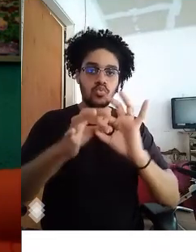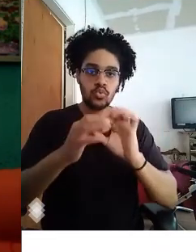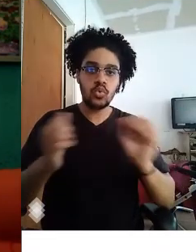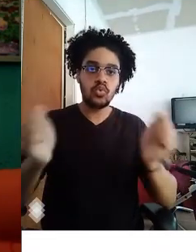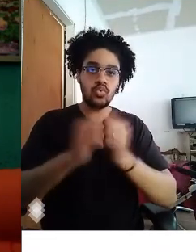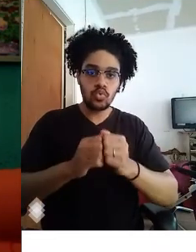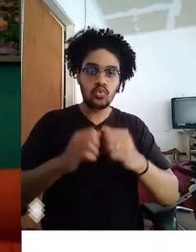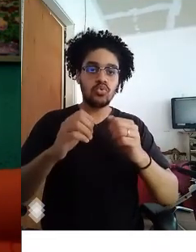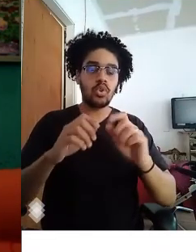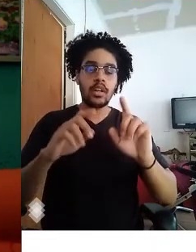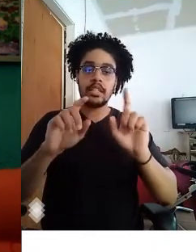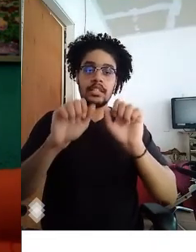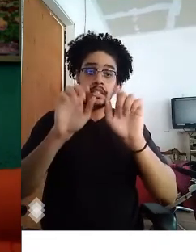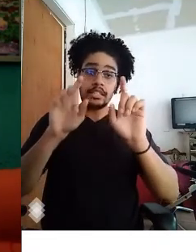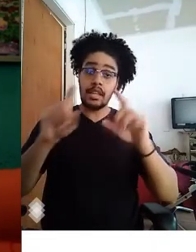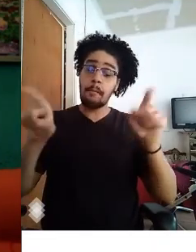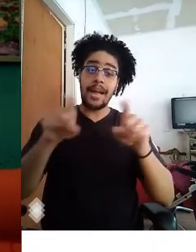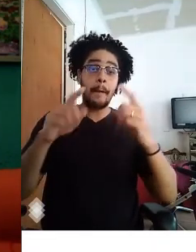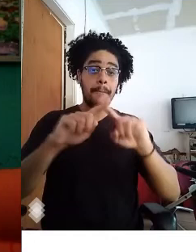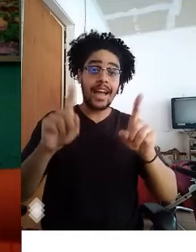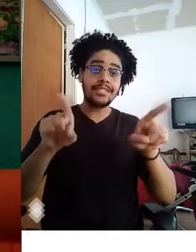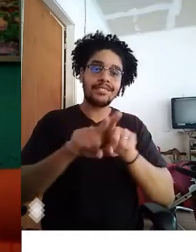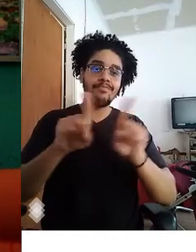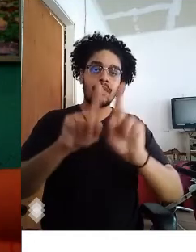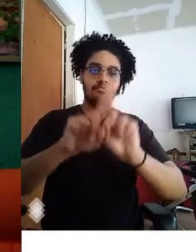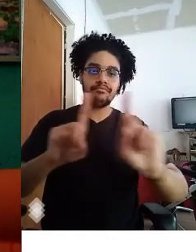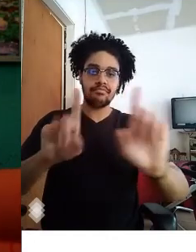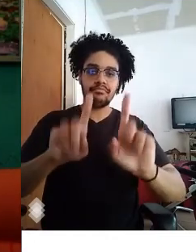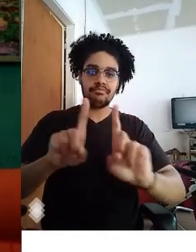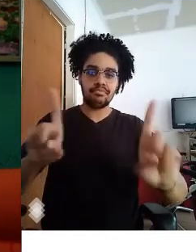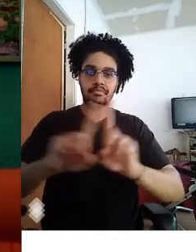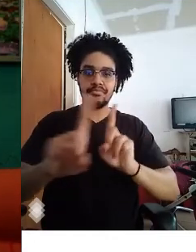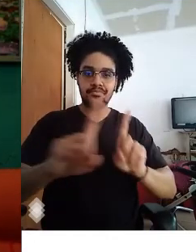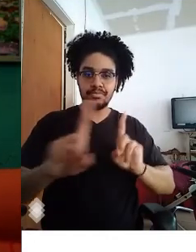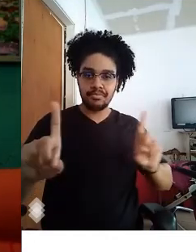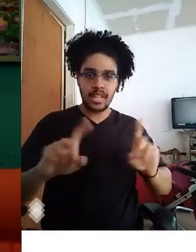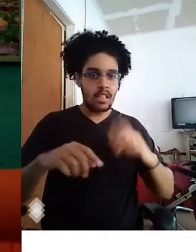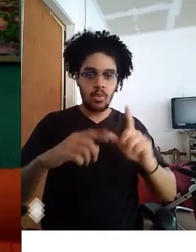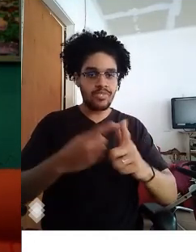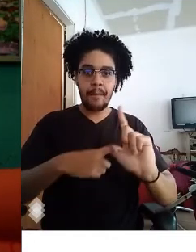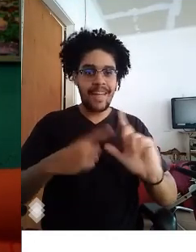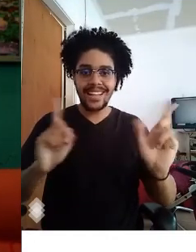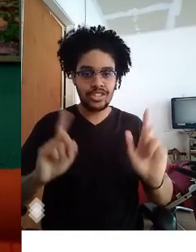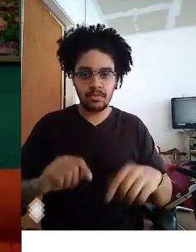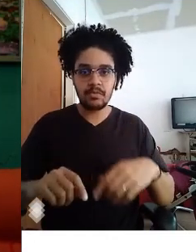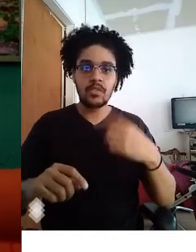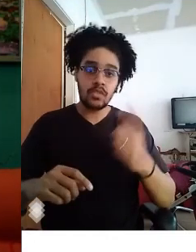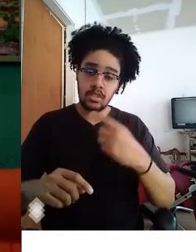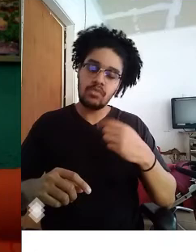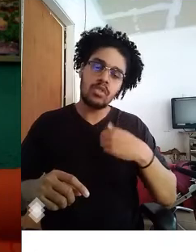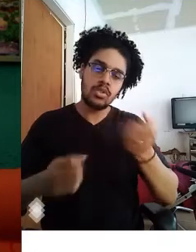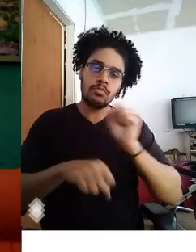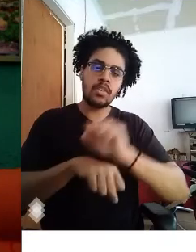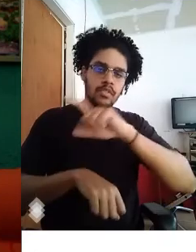num mundo de uma economia altamente integrada e interdependente. Espero tê-los ajudado a compreender um pouco